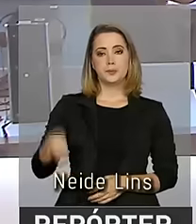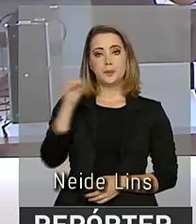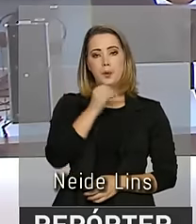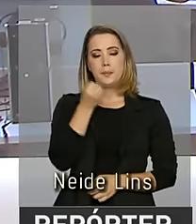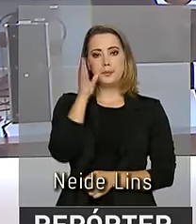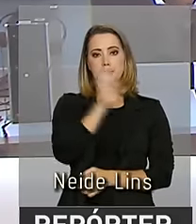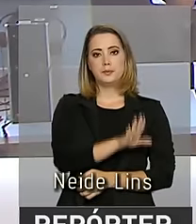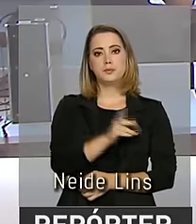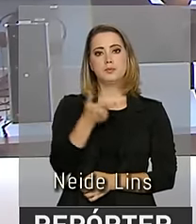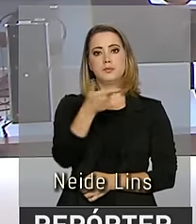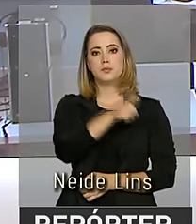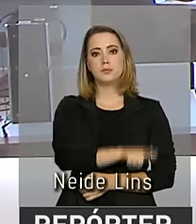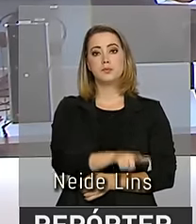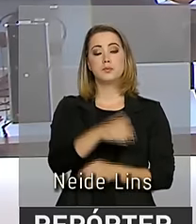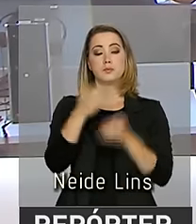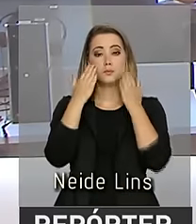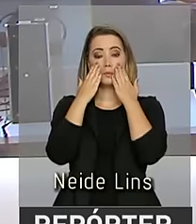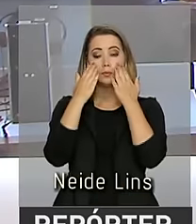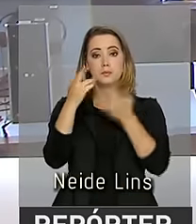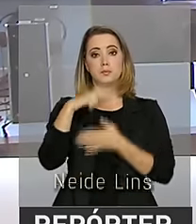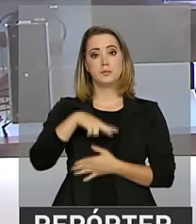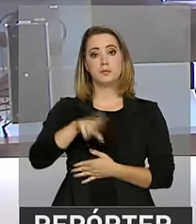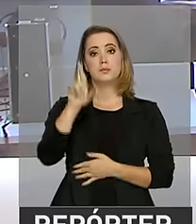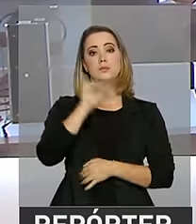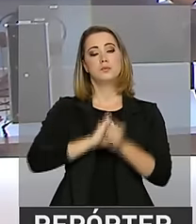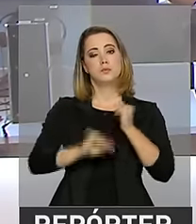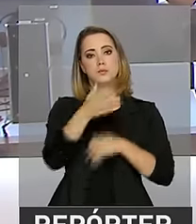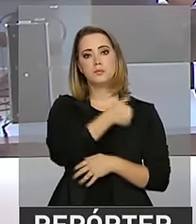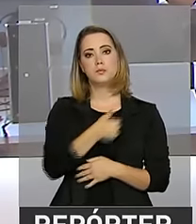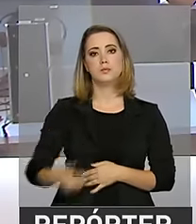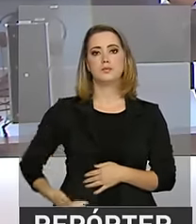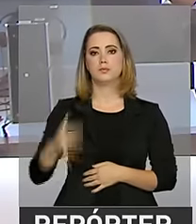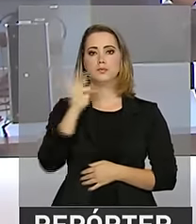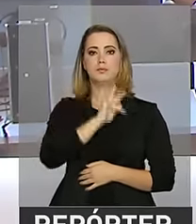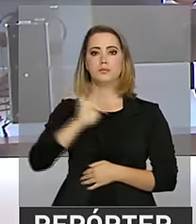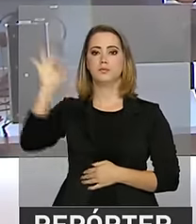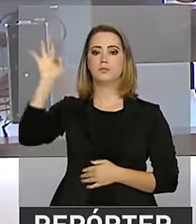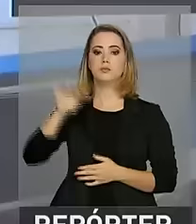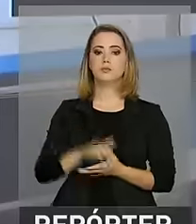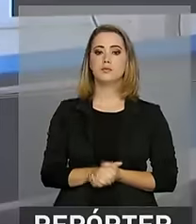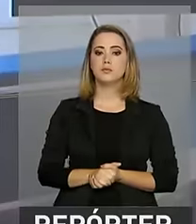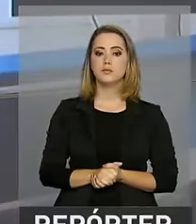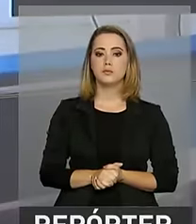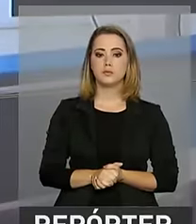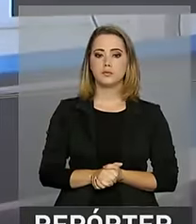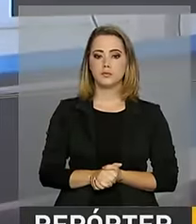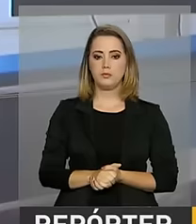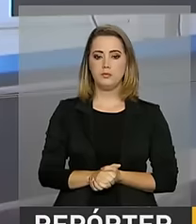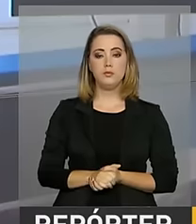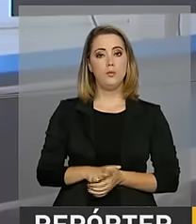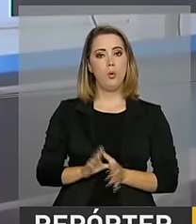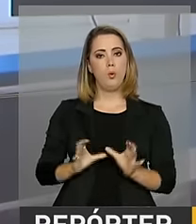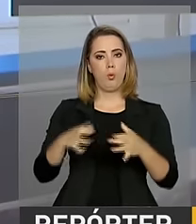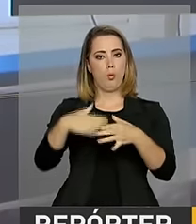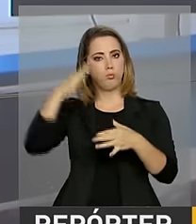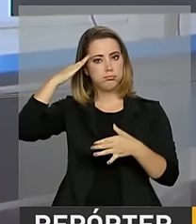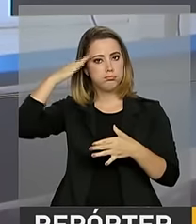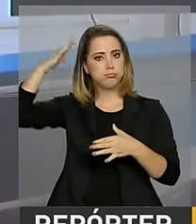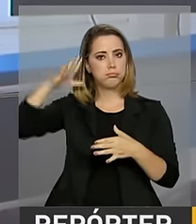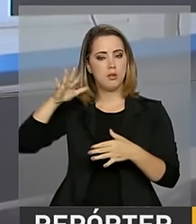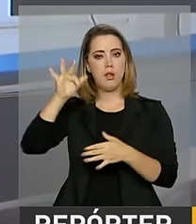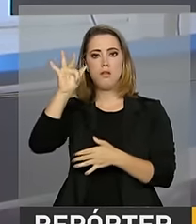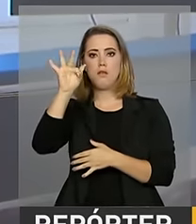Olá boa tarde estamos de volta com o repórter NBR e as notícias do governo federal a força aérea brasileira